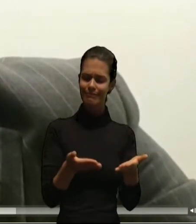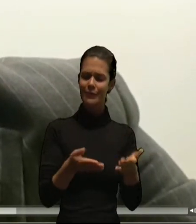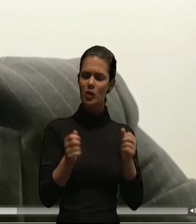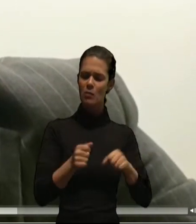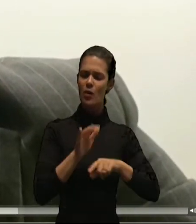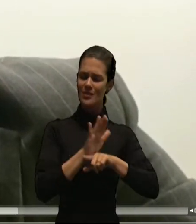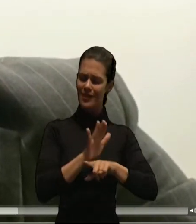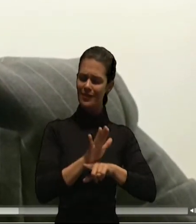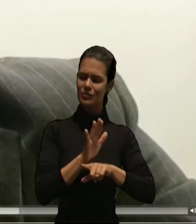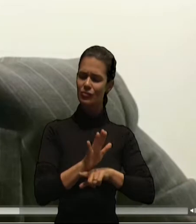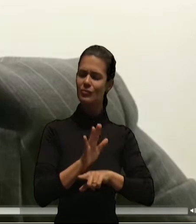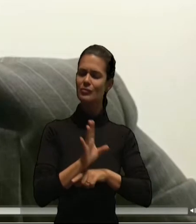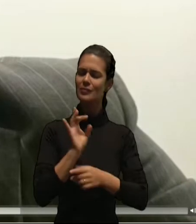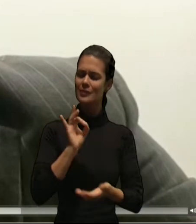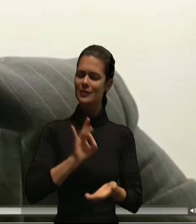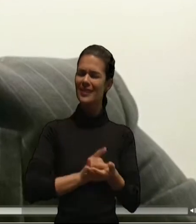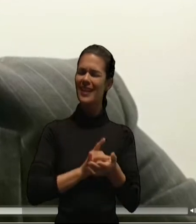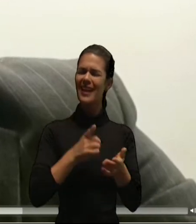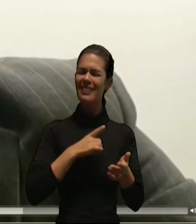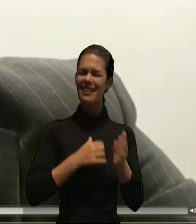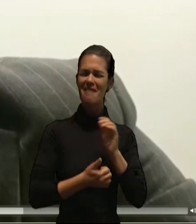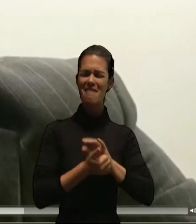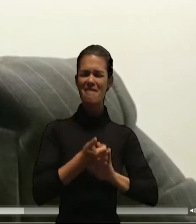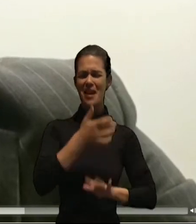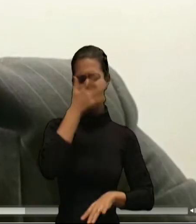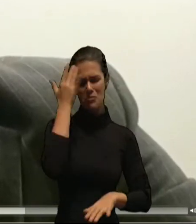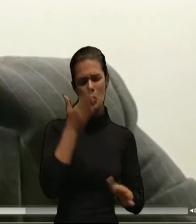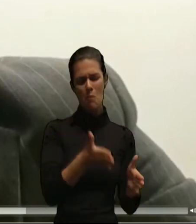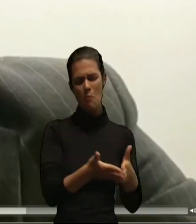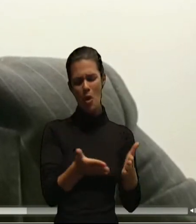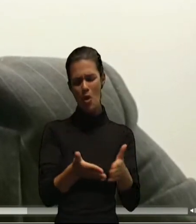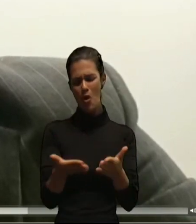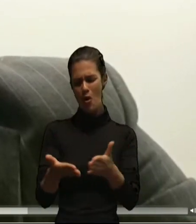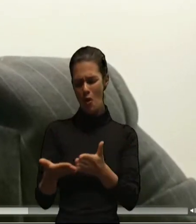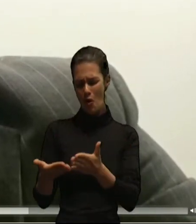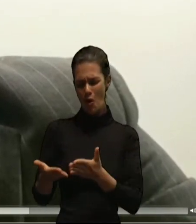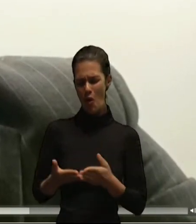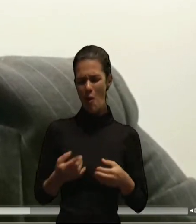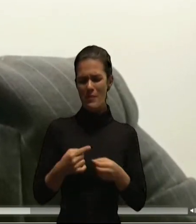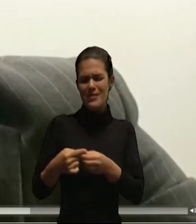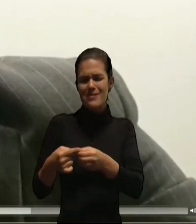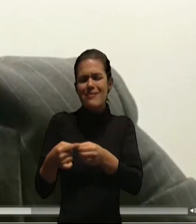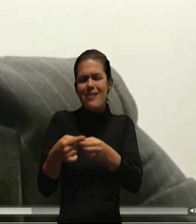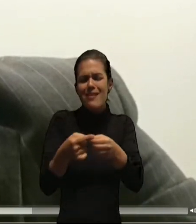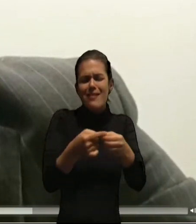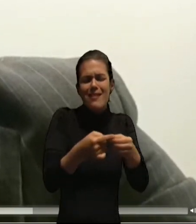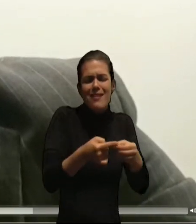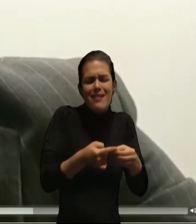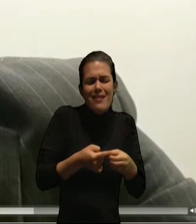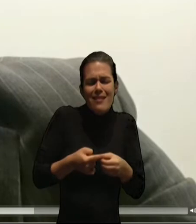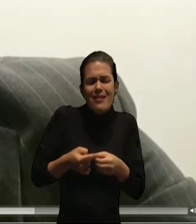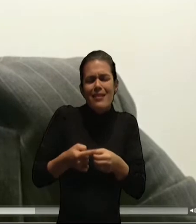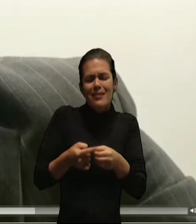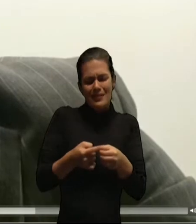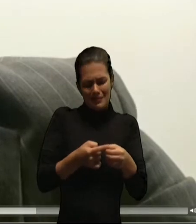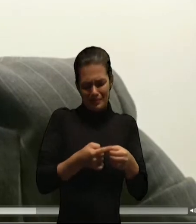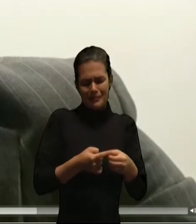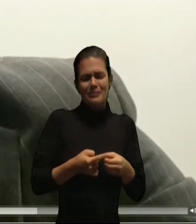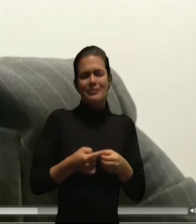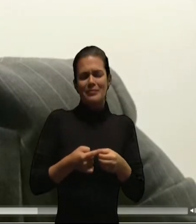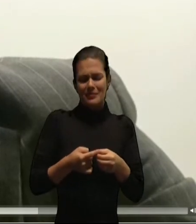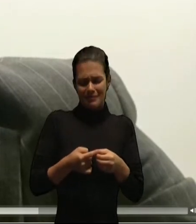São diversas comunidades carentes, crianças, Senhor. Nós sabemos o quanto tem sido difícil atingir